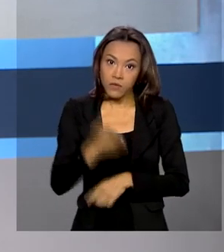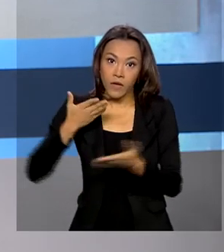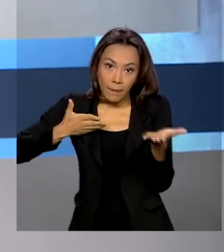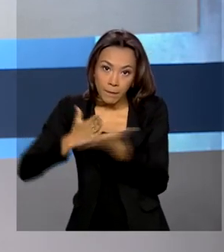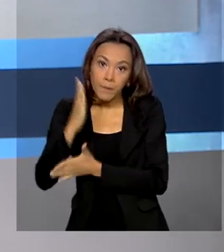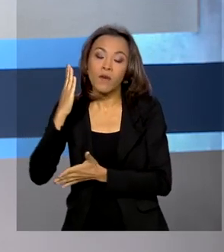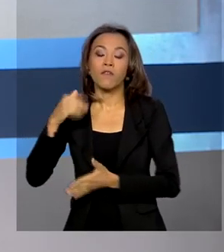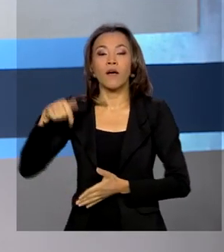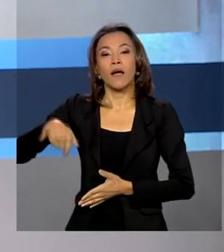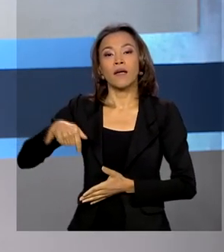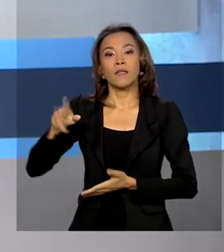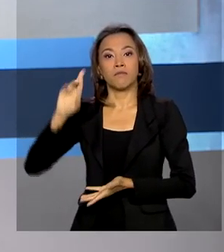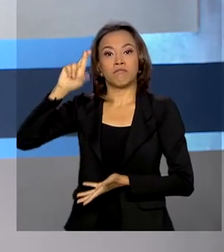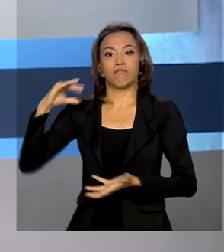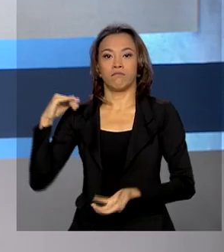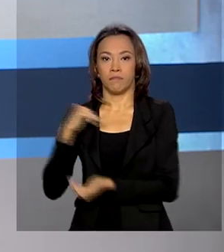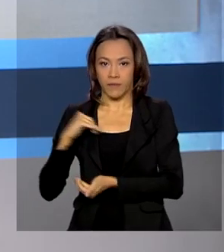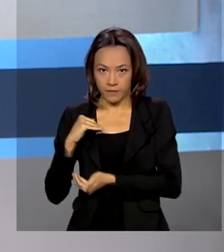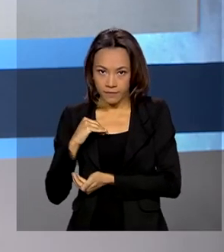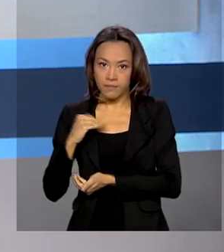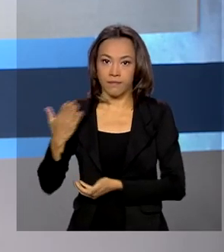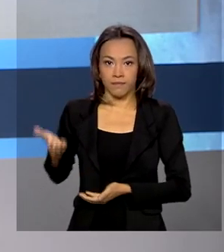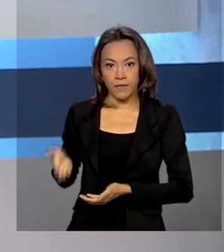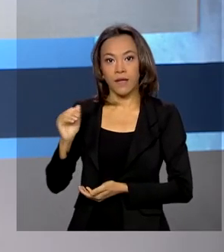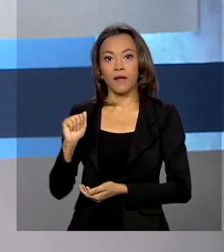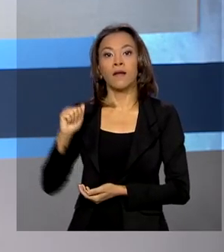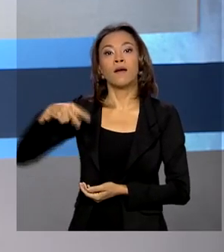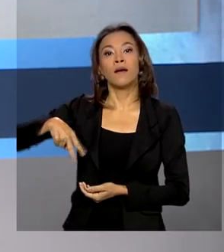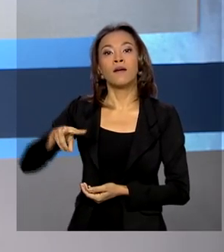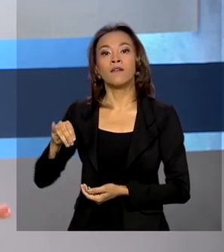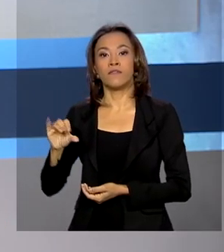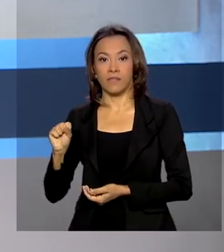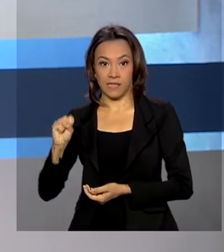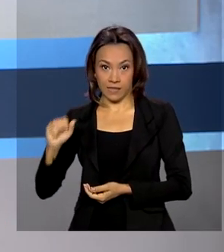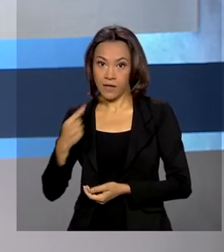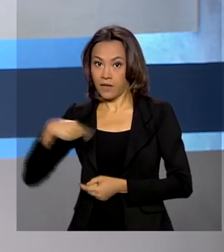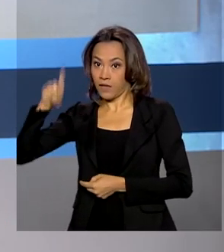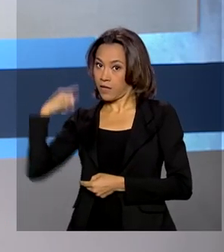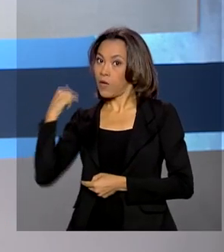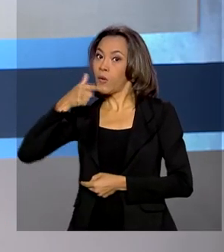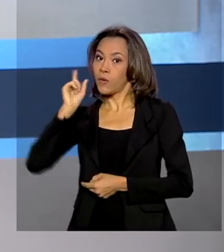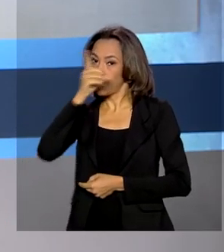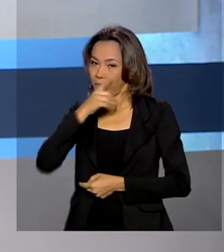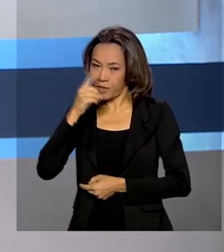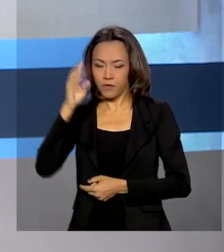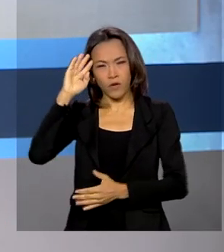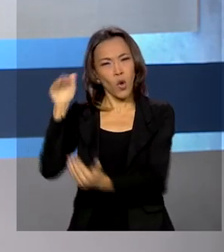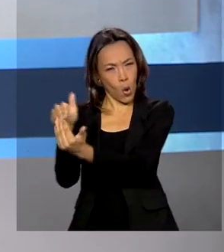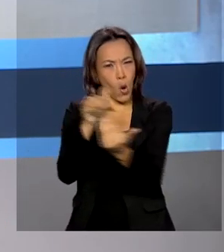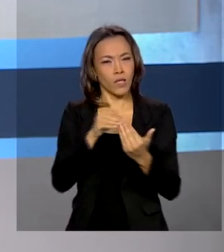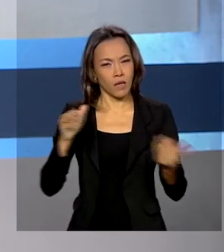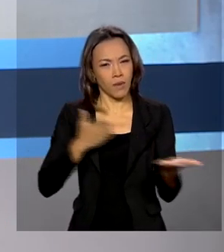pela Agência Nacional de Vigilância Sanitária, Anvisa, neste domingo. A decisão foi unânime. Vamos ver como ela aconteceu.